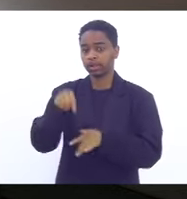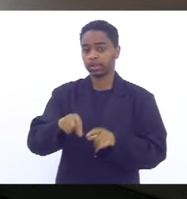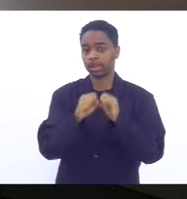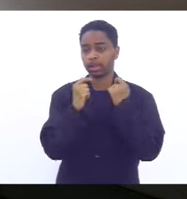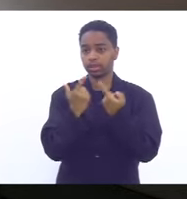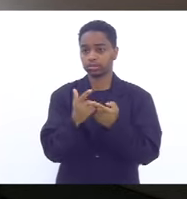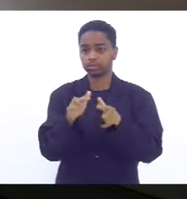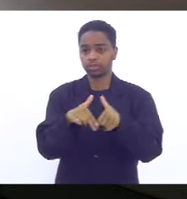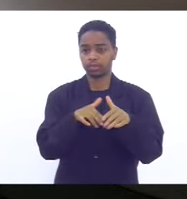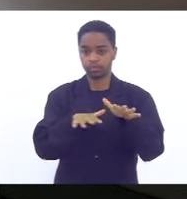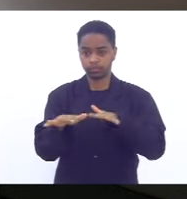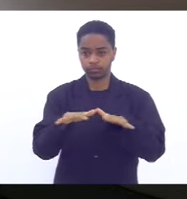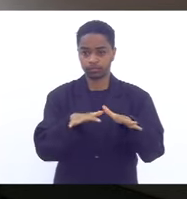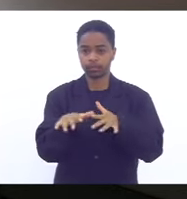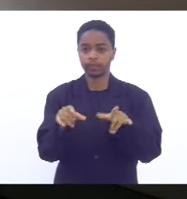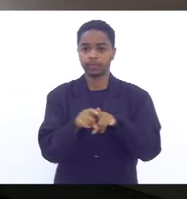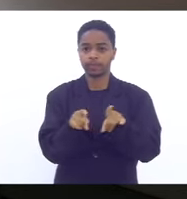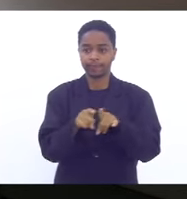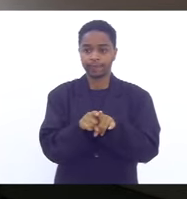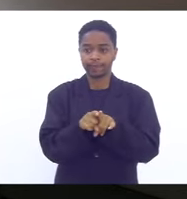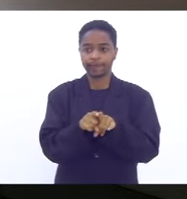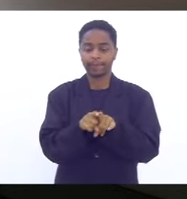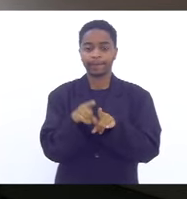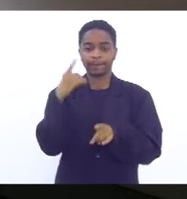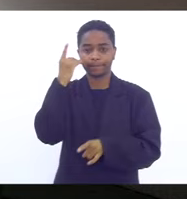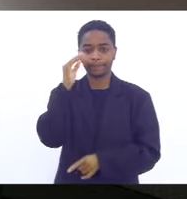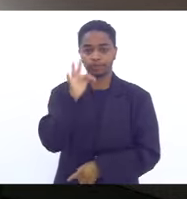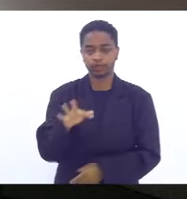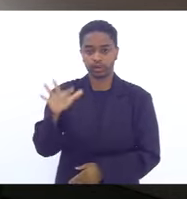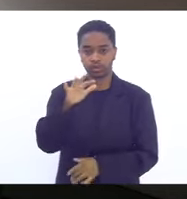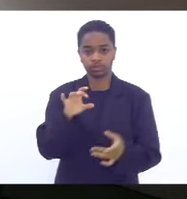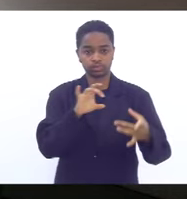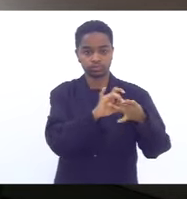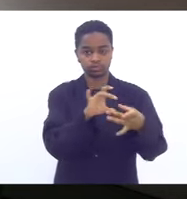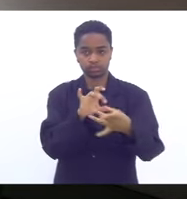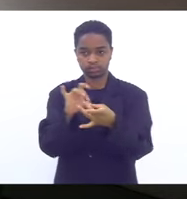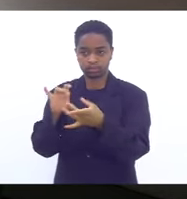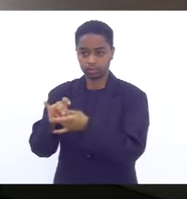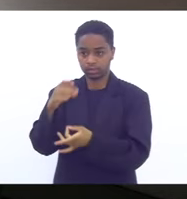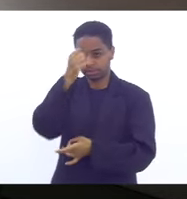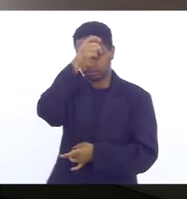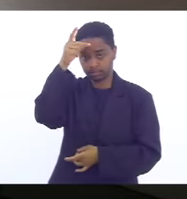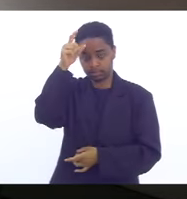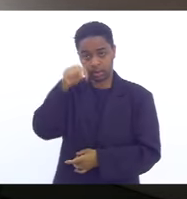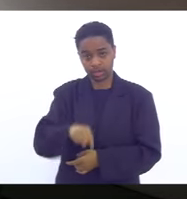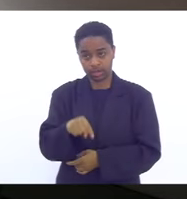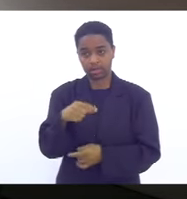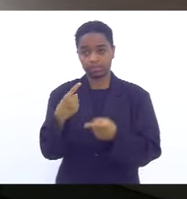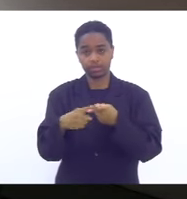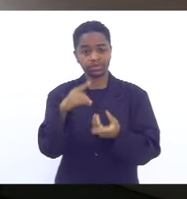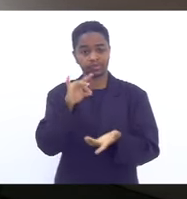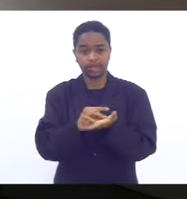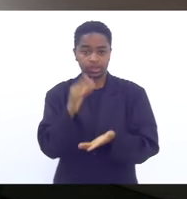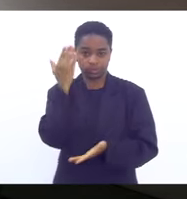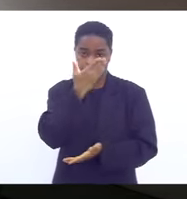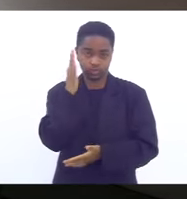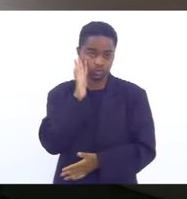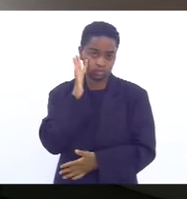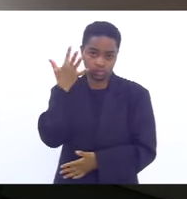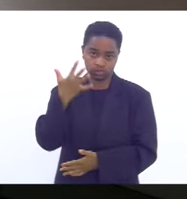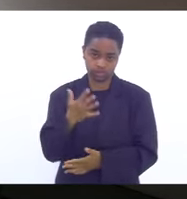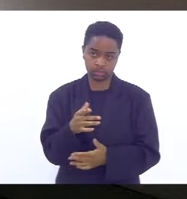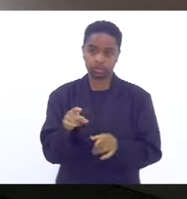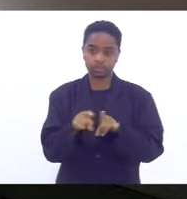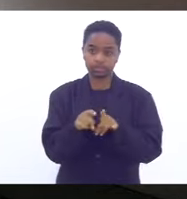esse movimento. Deputados federais estão se unindo a esses prefeitos aqui, que estão verdadeiramente sem ver luz no fim do túnel, estão